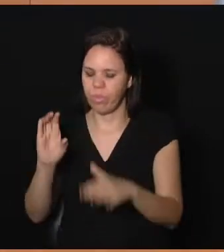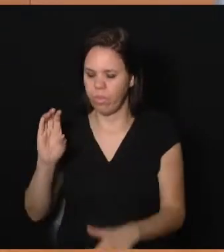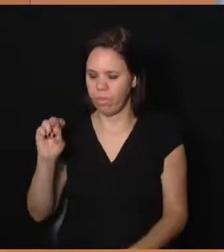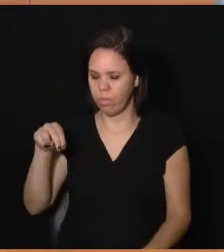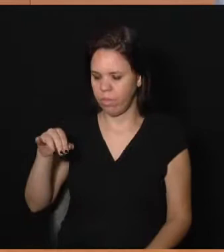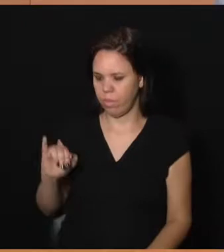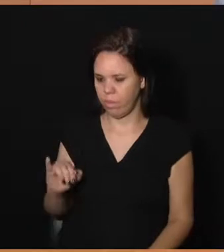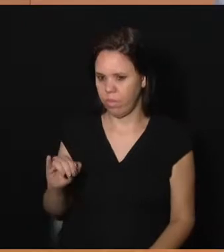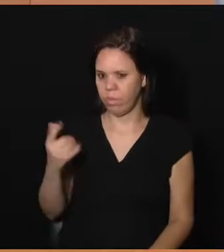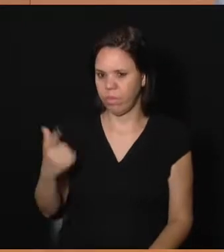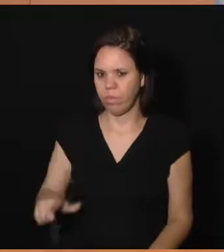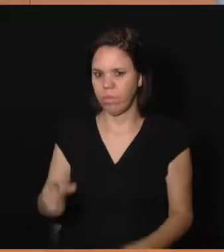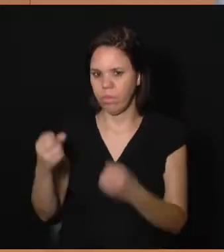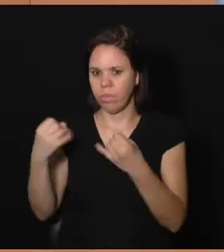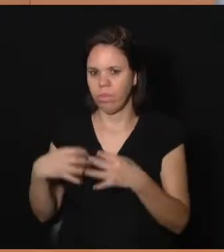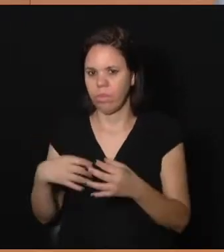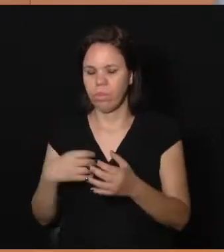né,